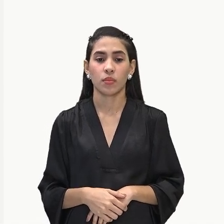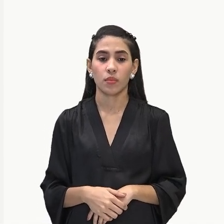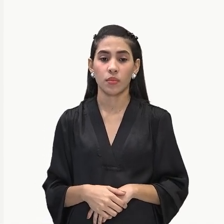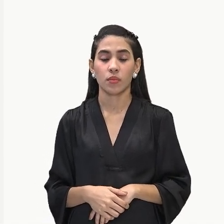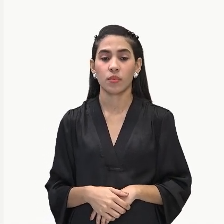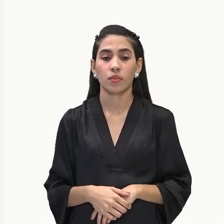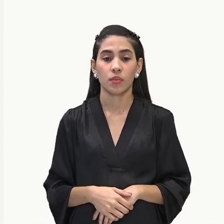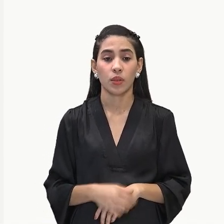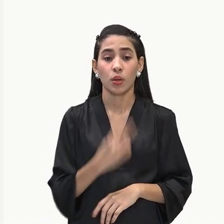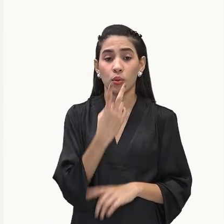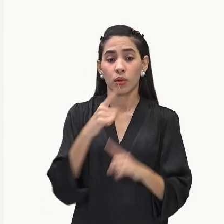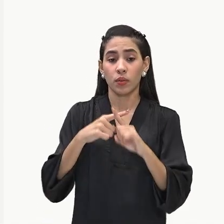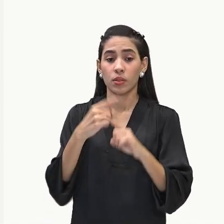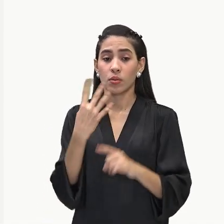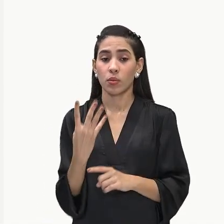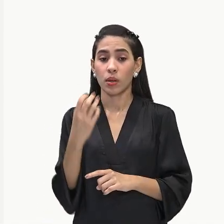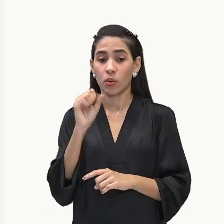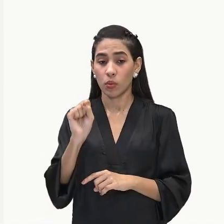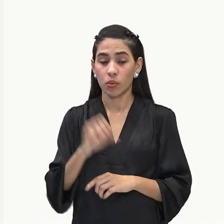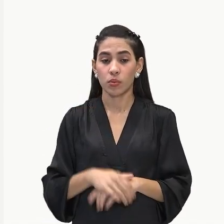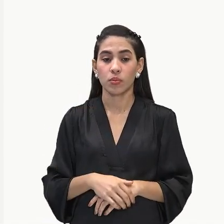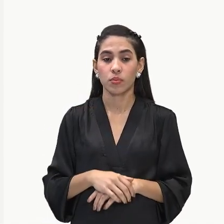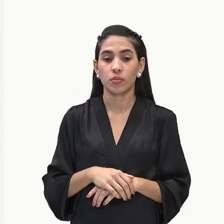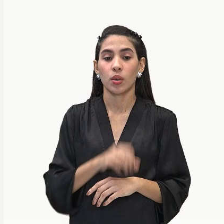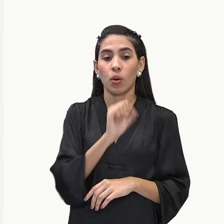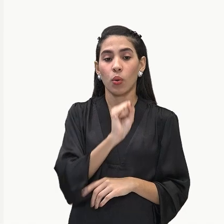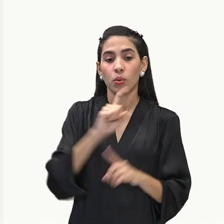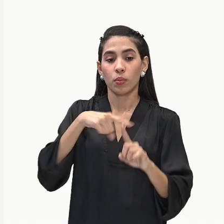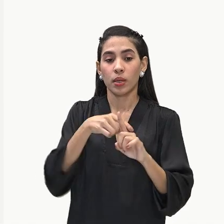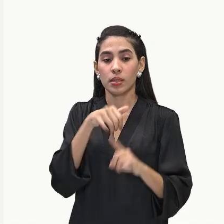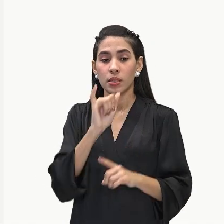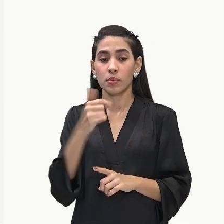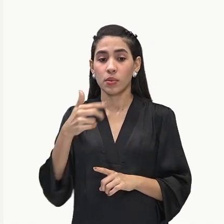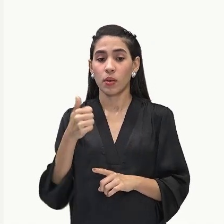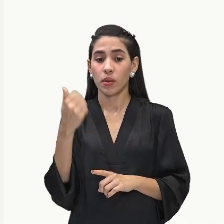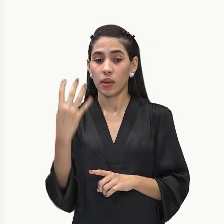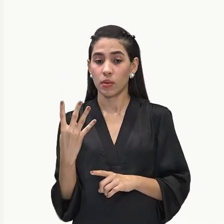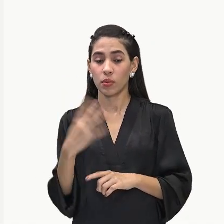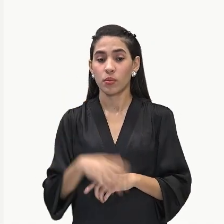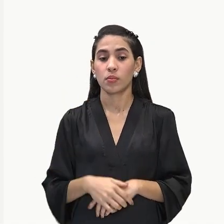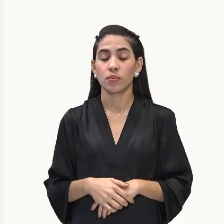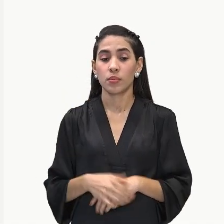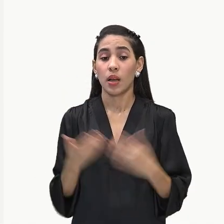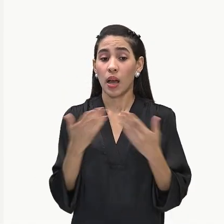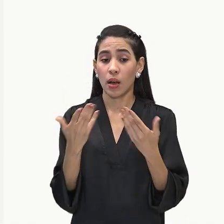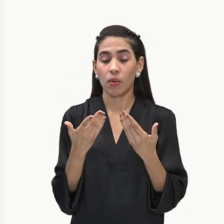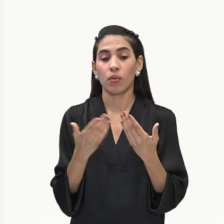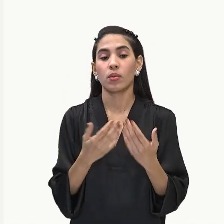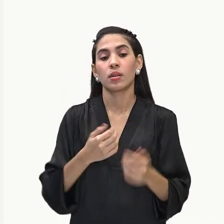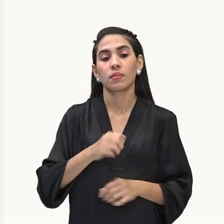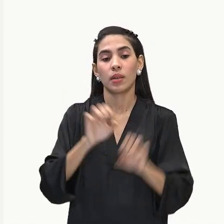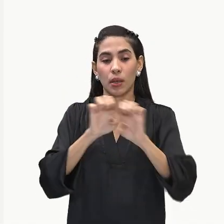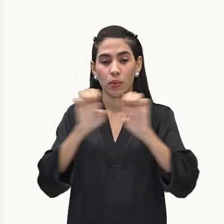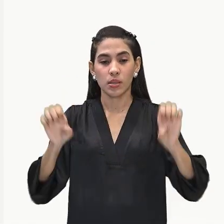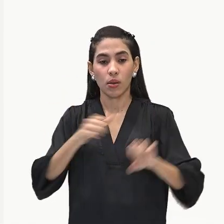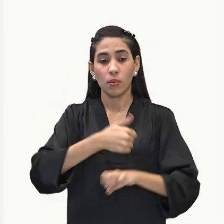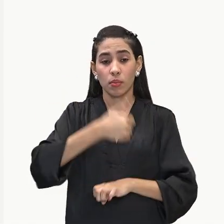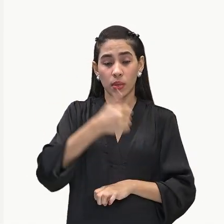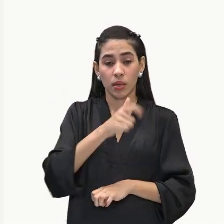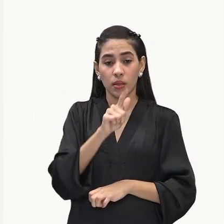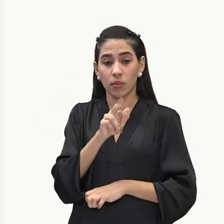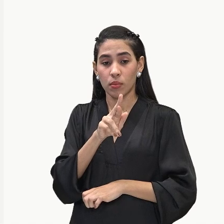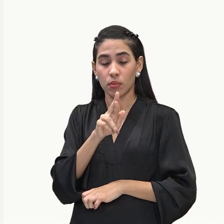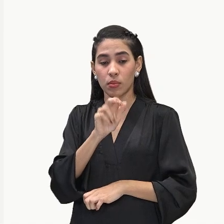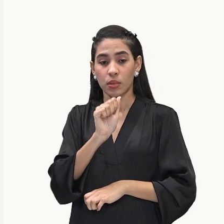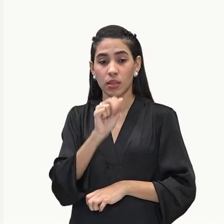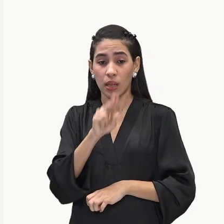4, 8. 8 mais y igual a 14. Caímos em uma equação do primeiro grau que você já